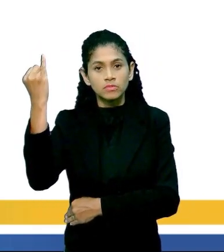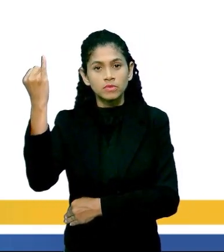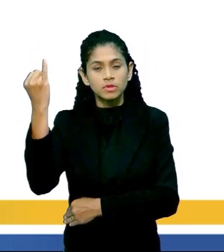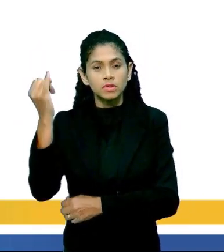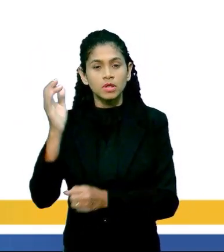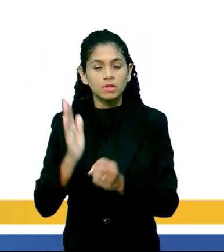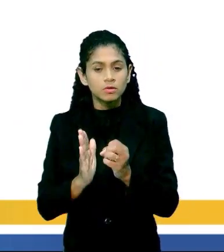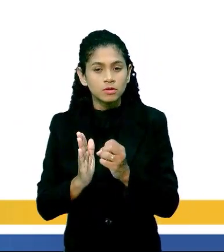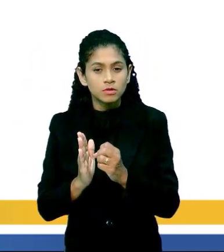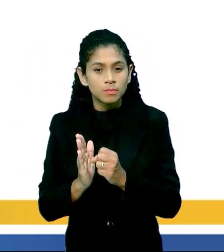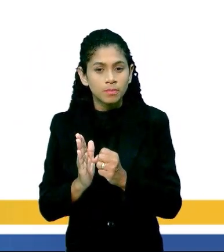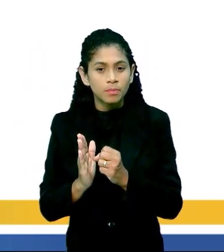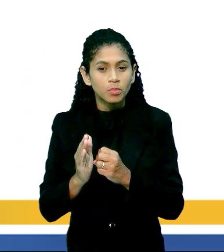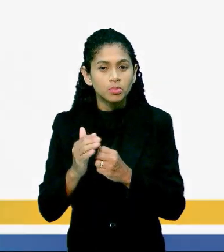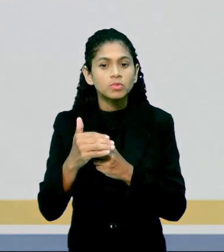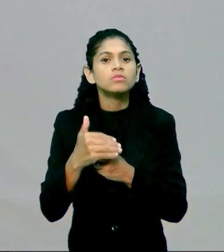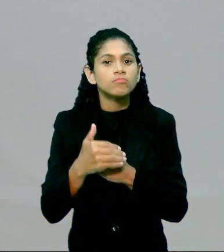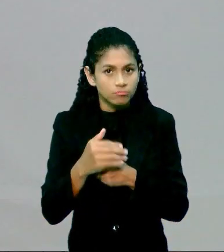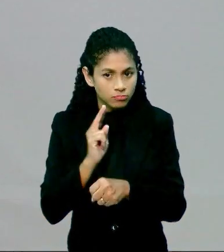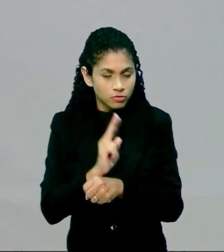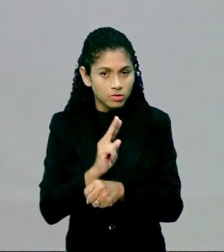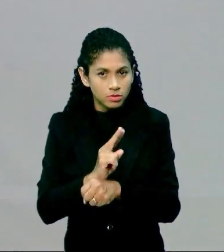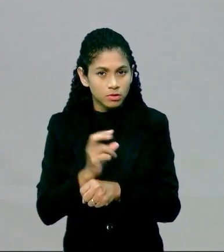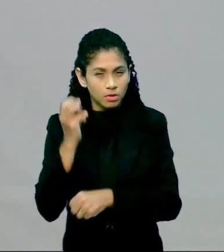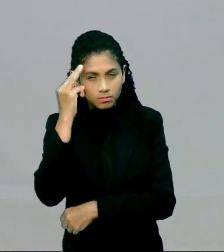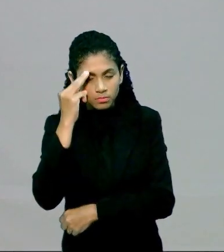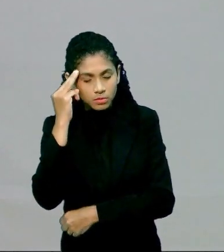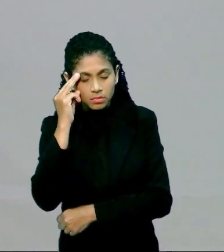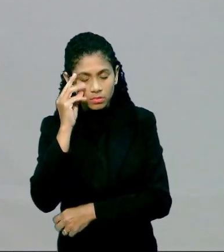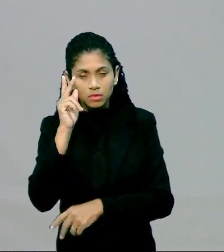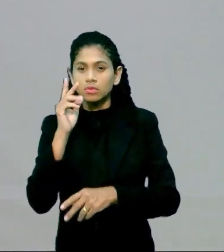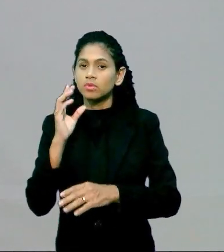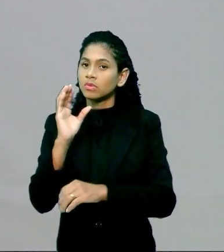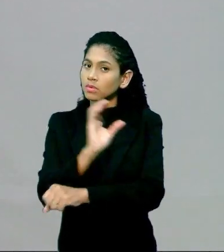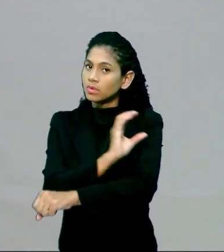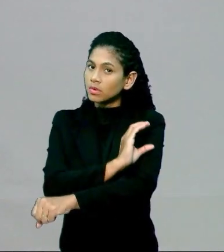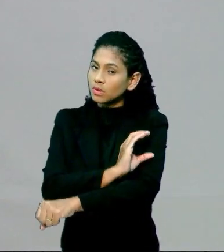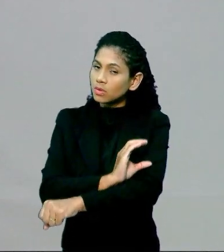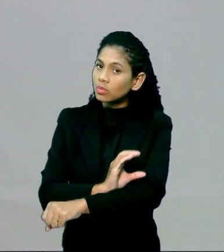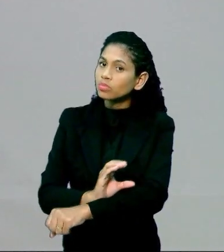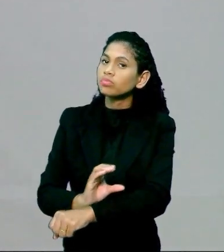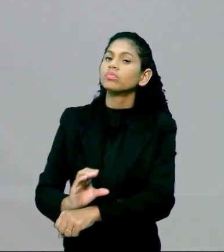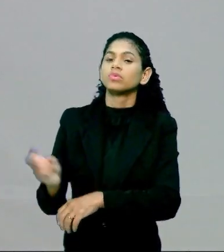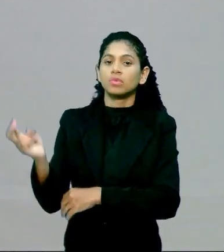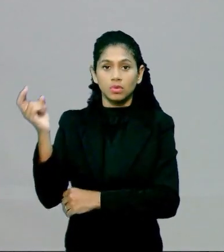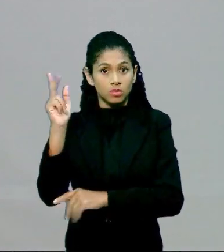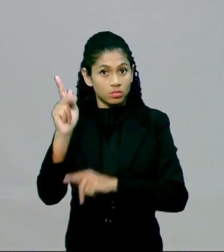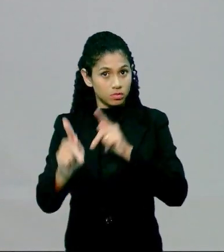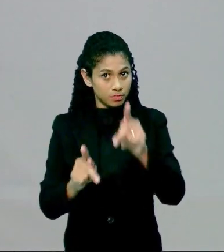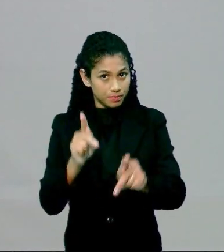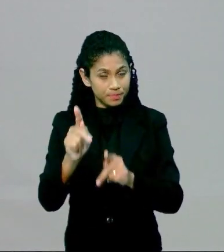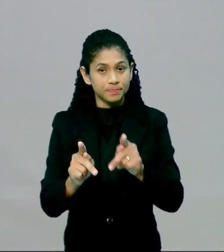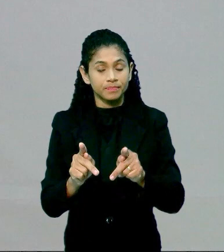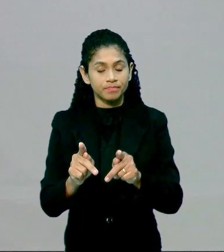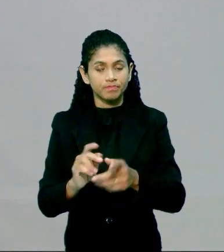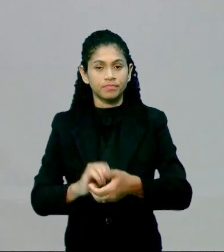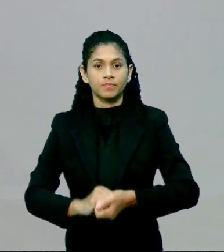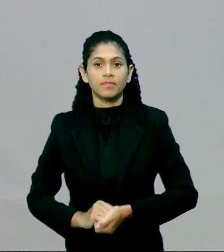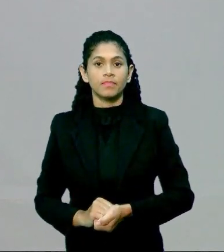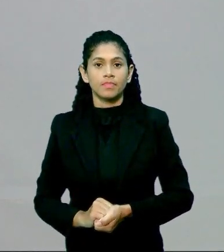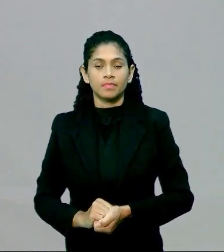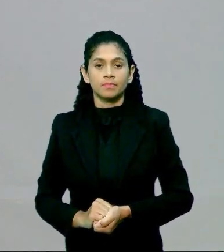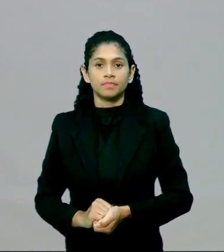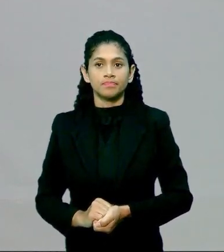é a assertiva, tá? Ele trata dessa questão muito incisiva. Então, o que acontece? Muito se tem